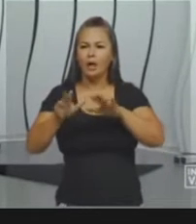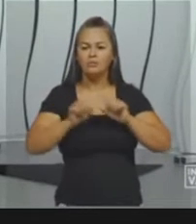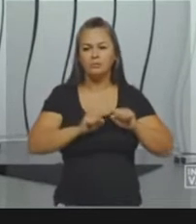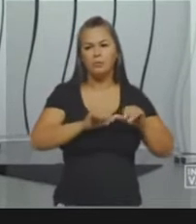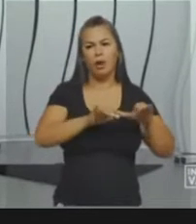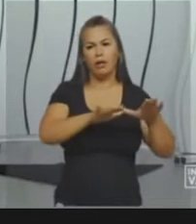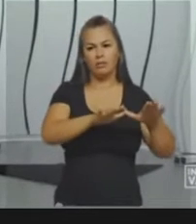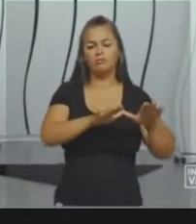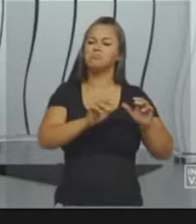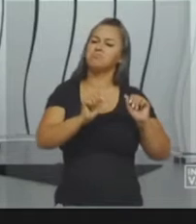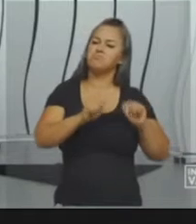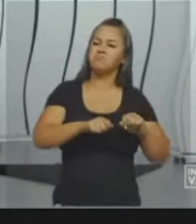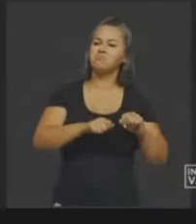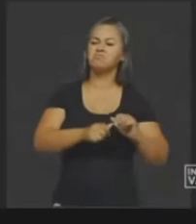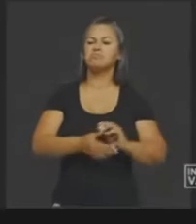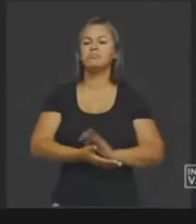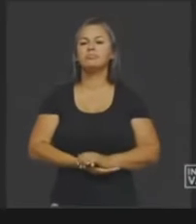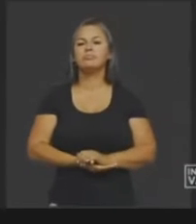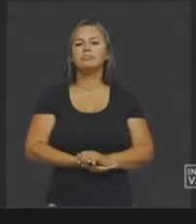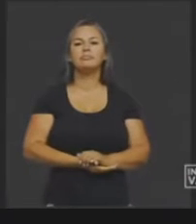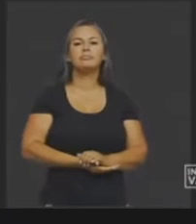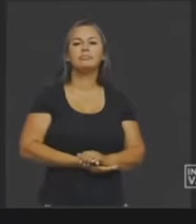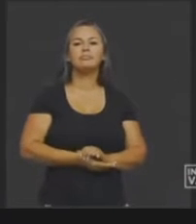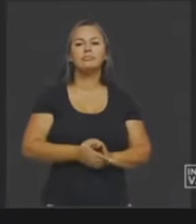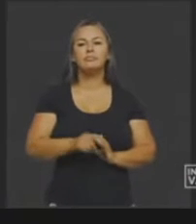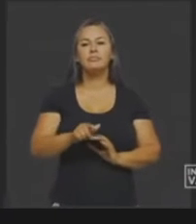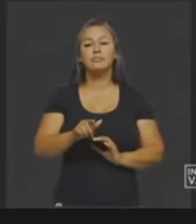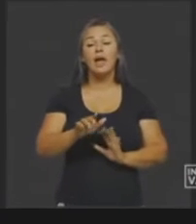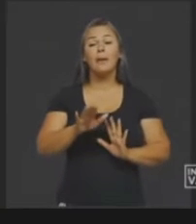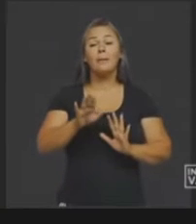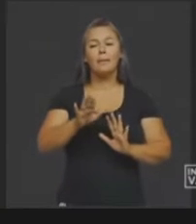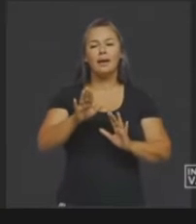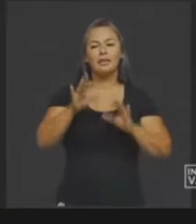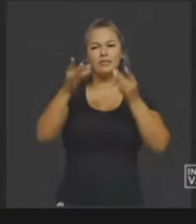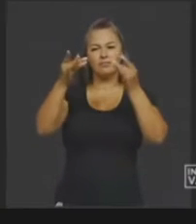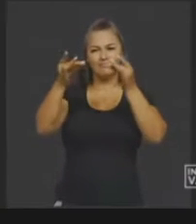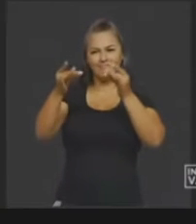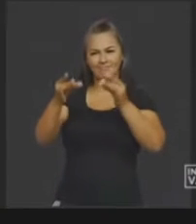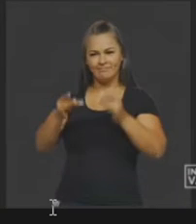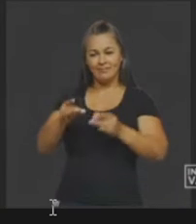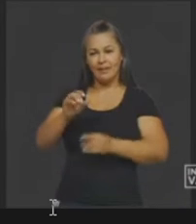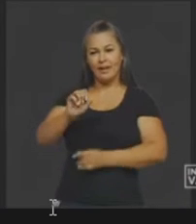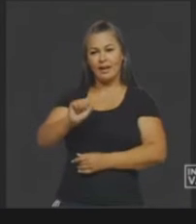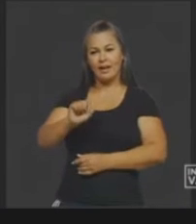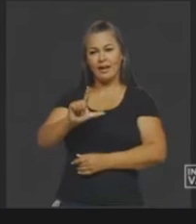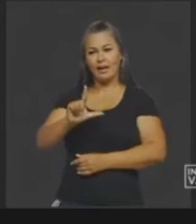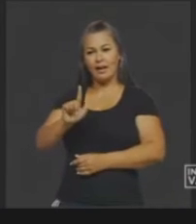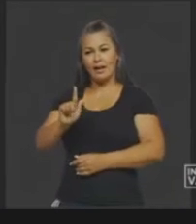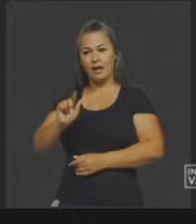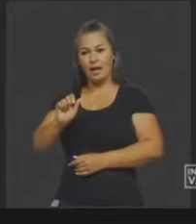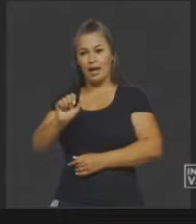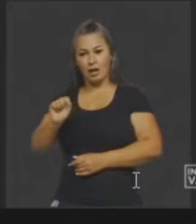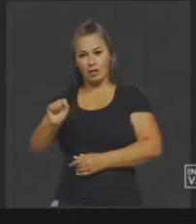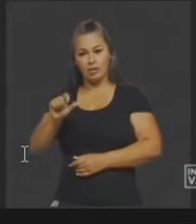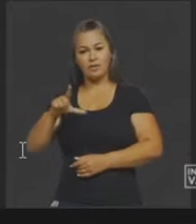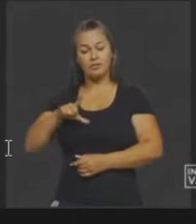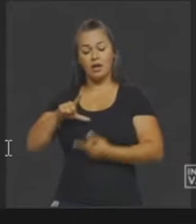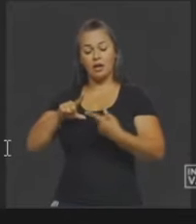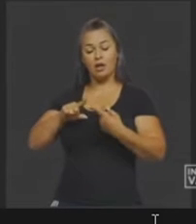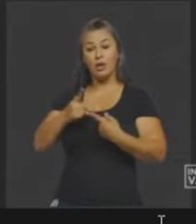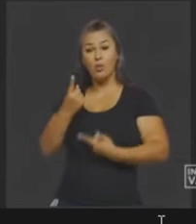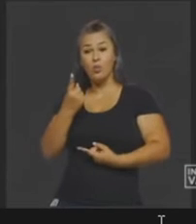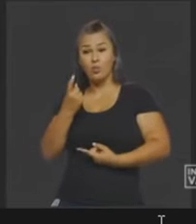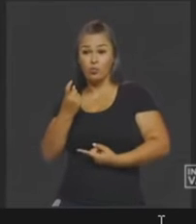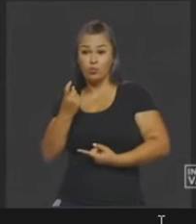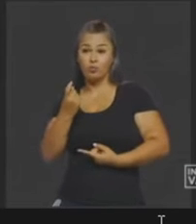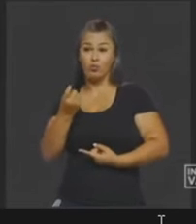Bom, vamos falar das algas primeiro dentro desse grupo. Elas são unicelulares ou pluricelulares.